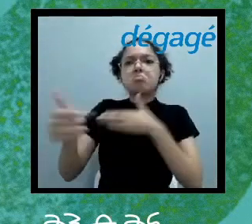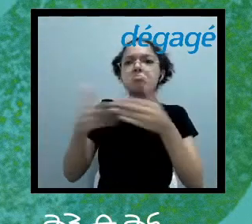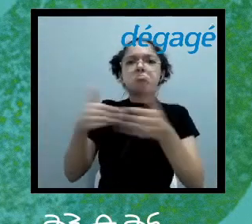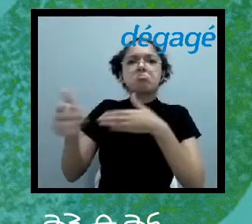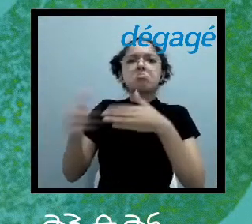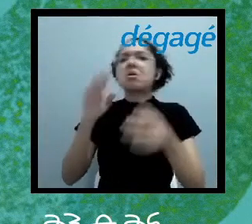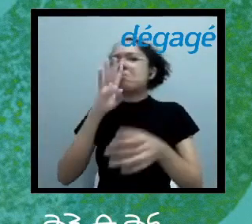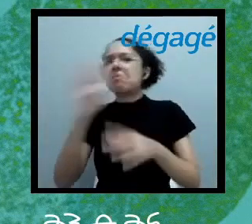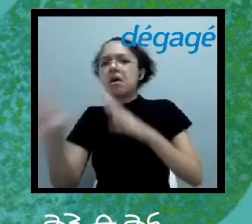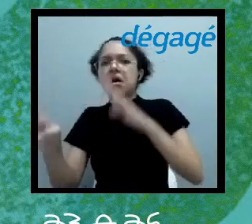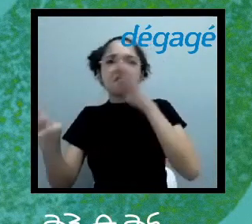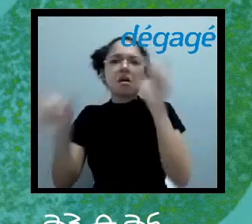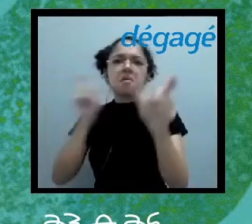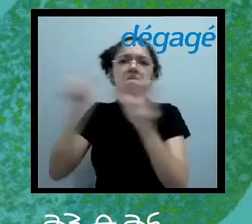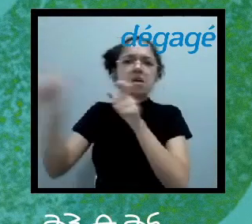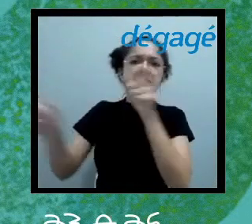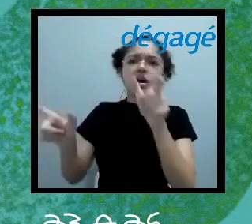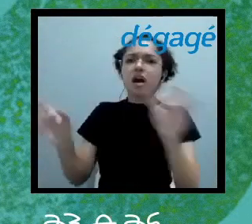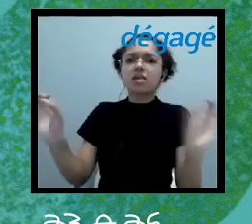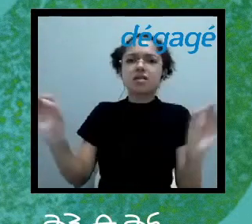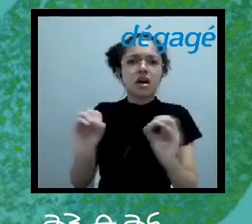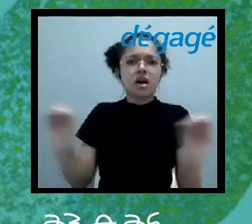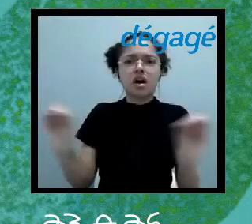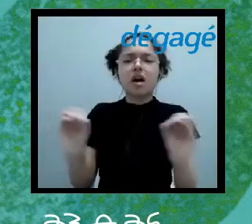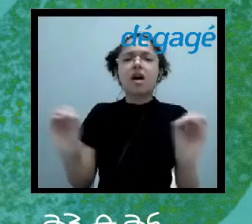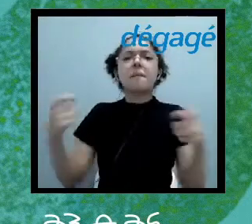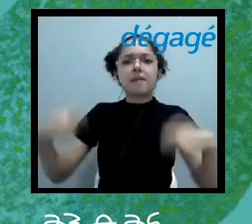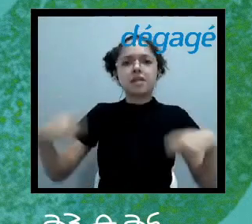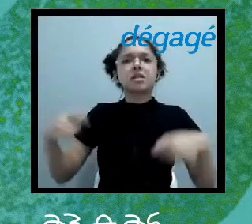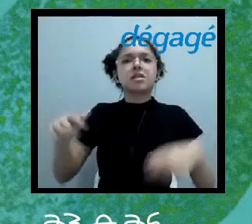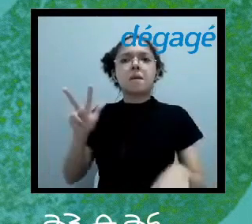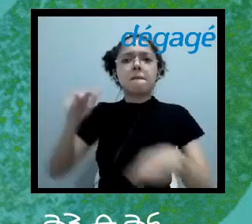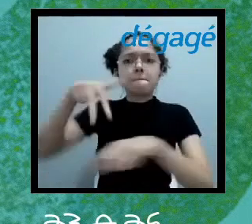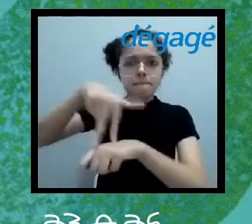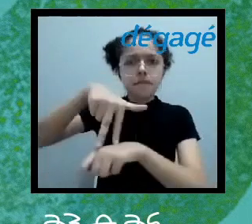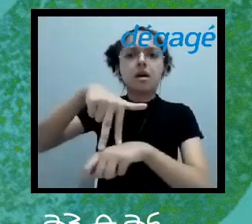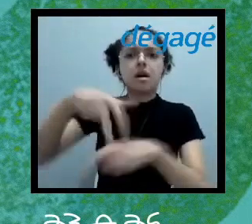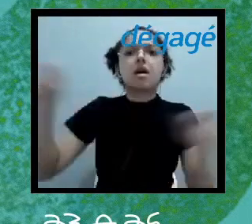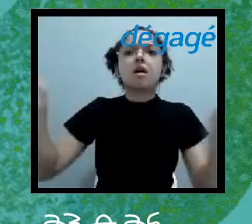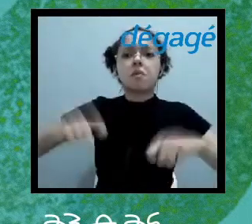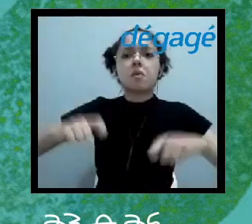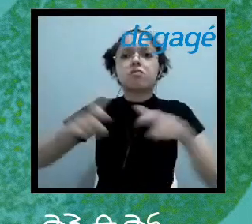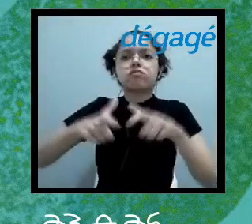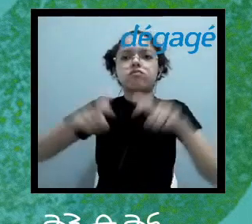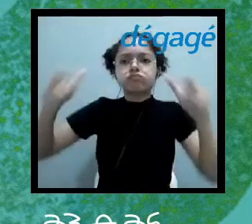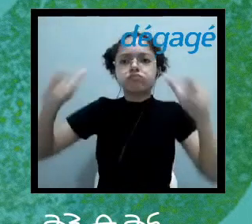arte, vamos conversar, seja lá de que modo seja possível para todo mundo estar ali. Né?